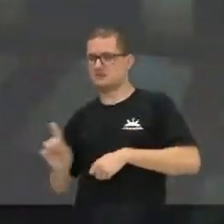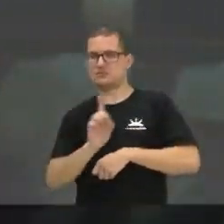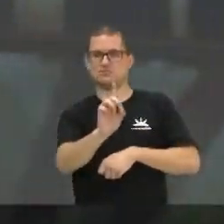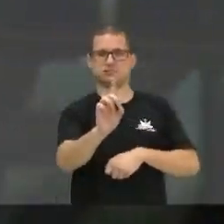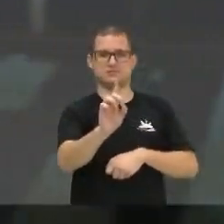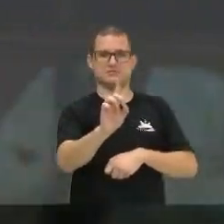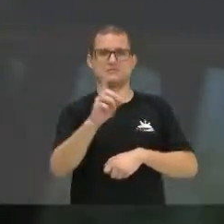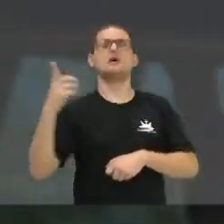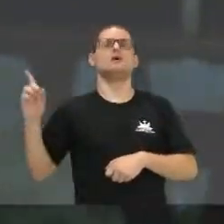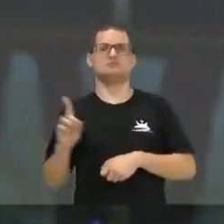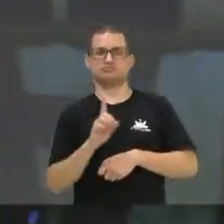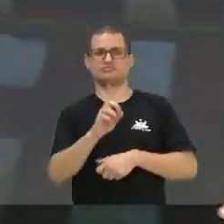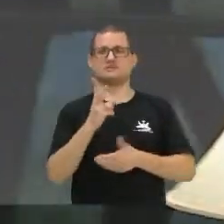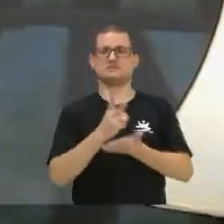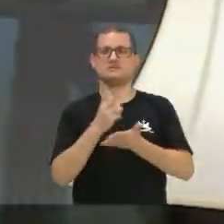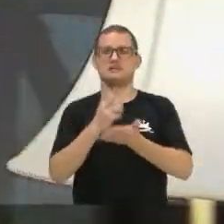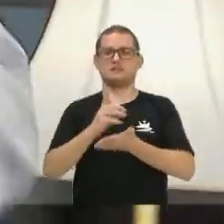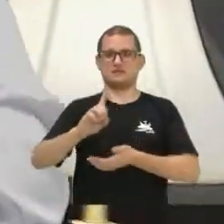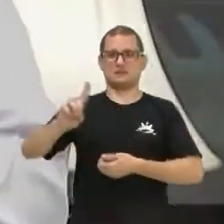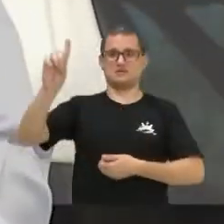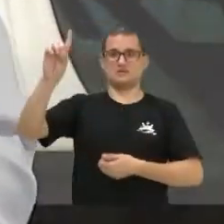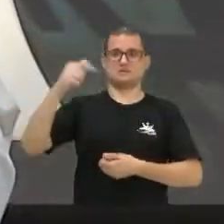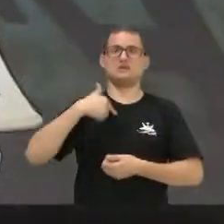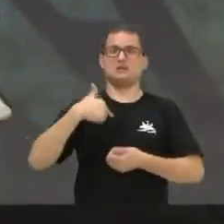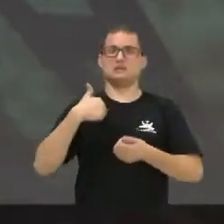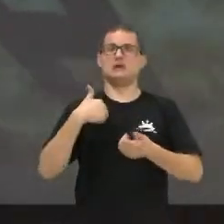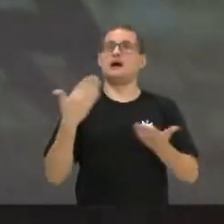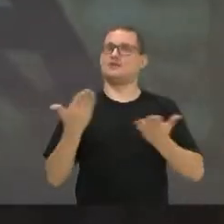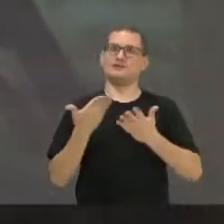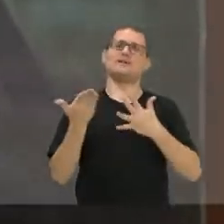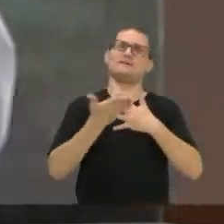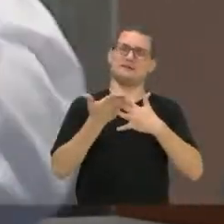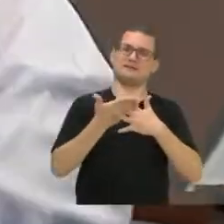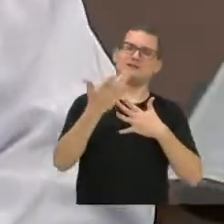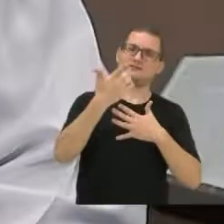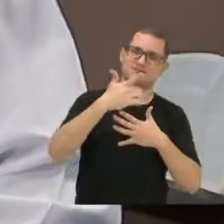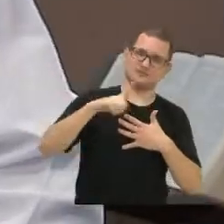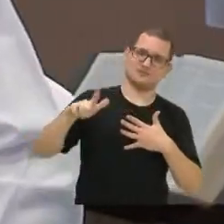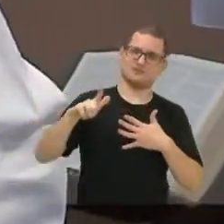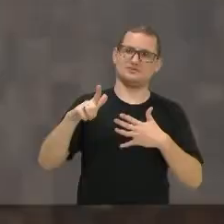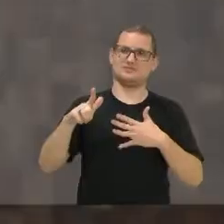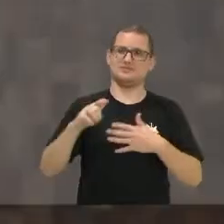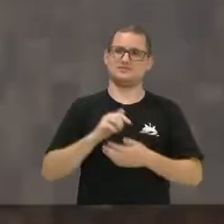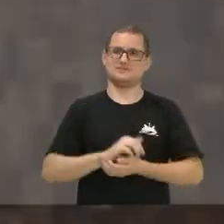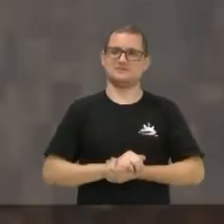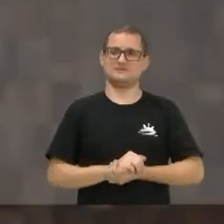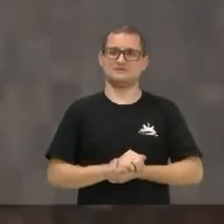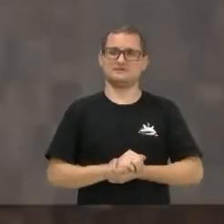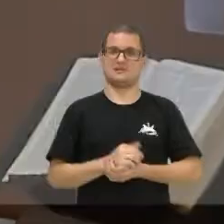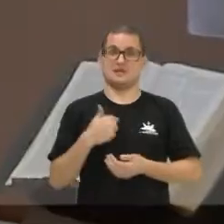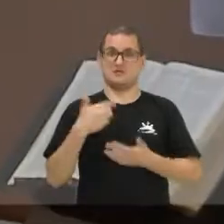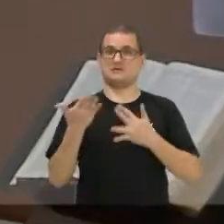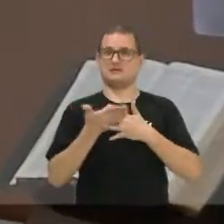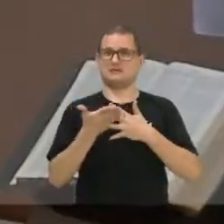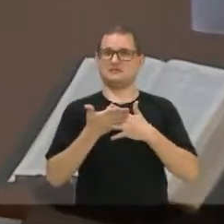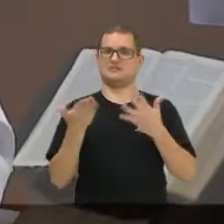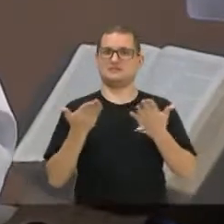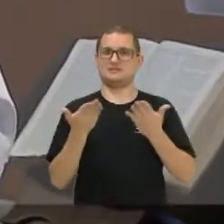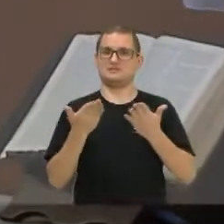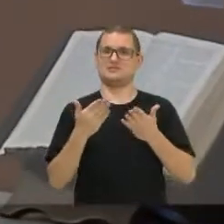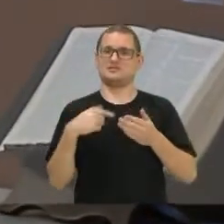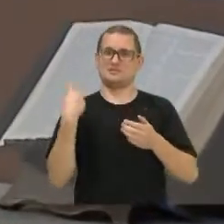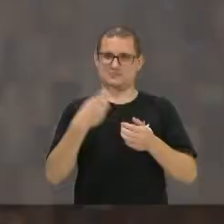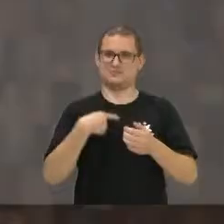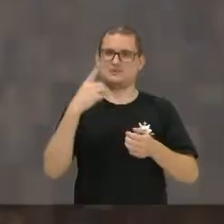puxa passei do tempo e melhor estão querendo silenciar o senhor sabe então